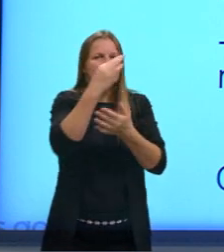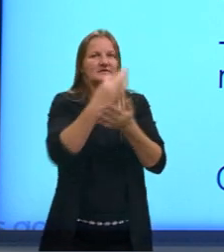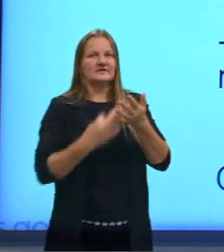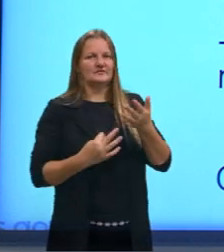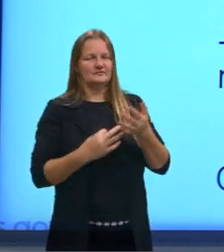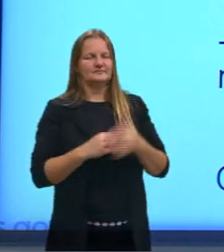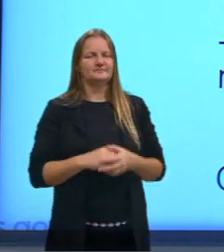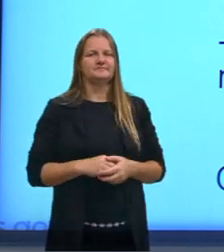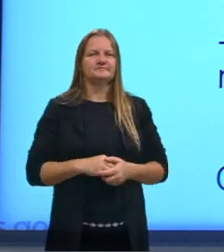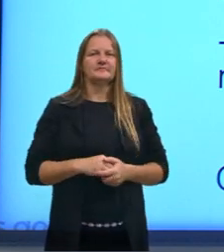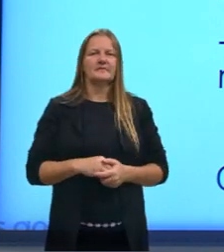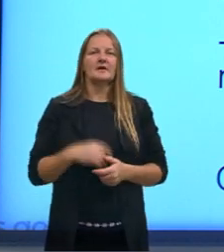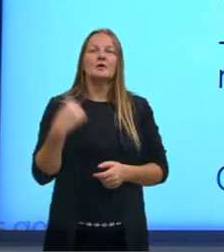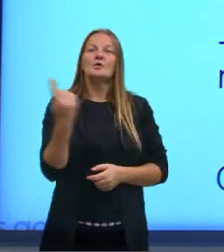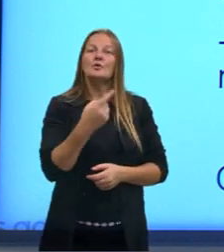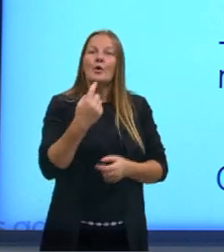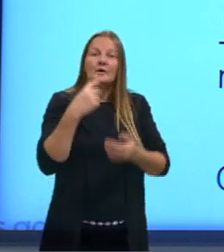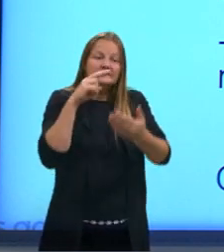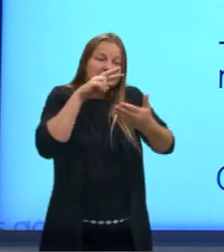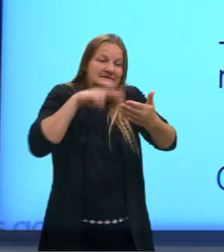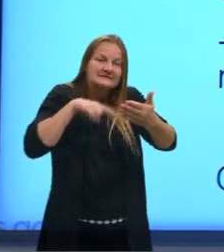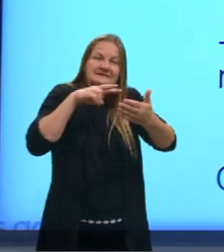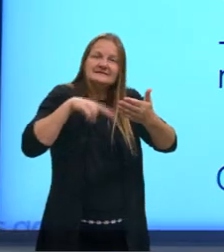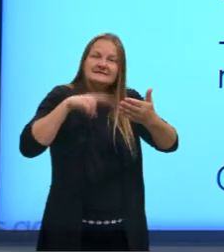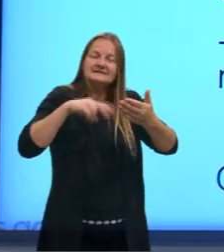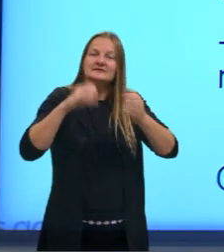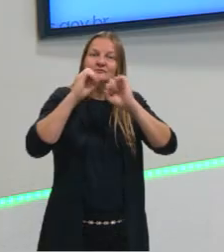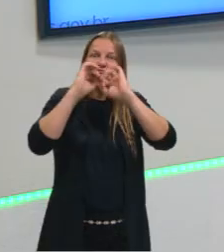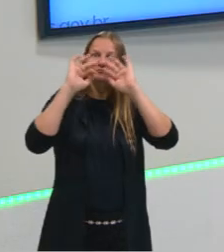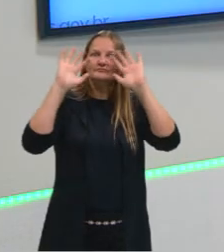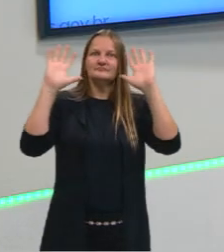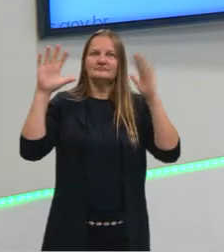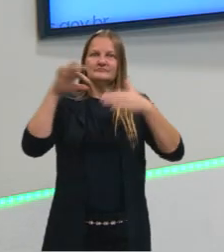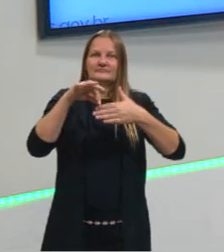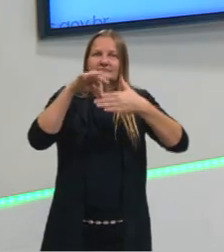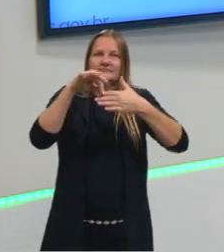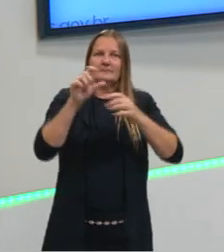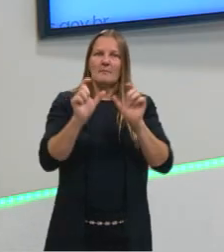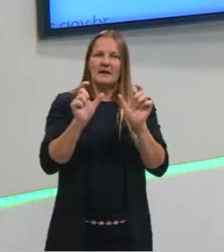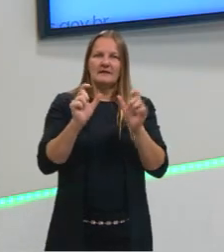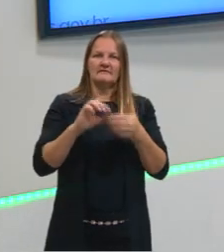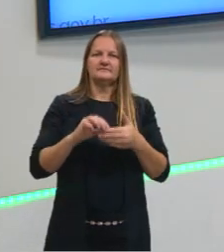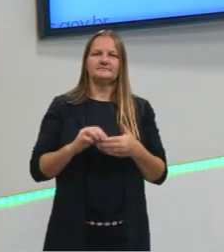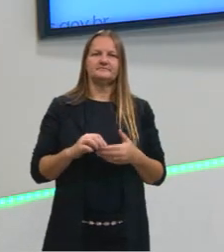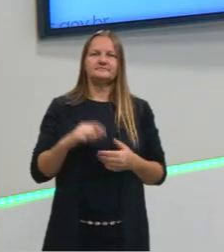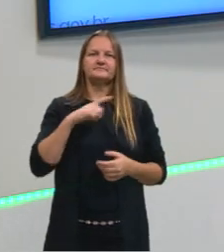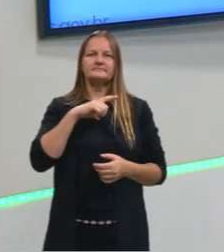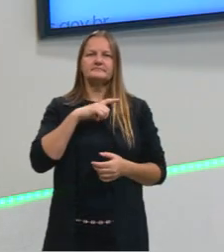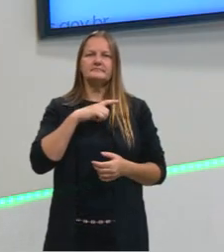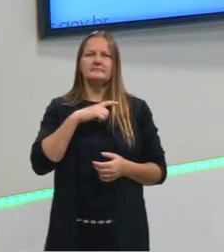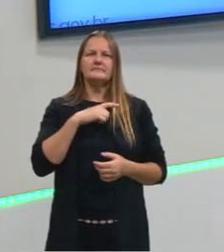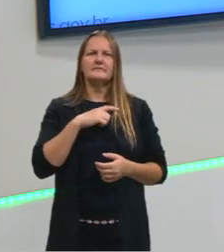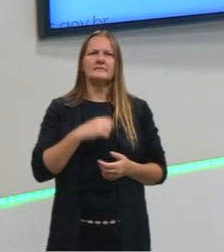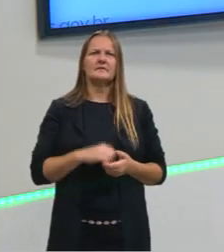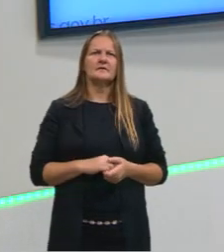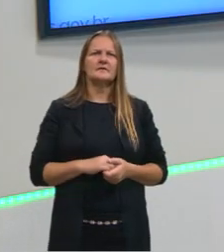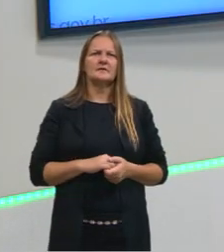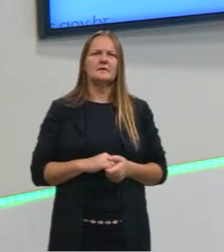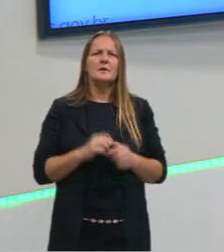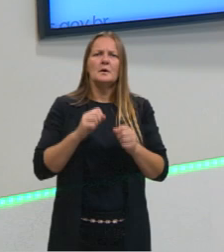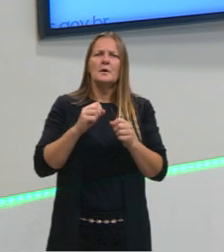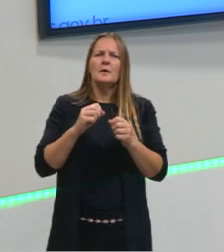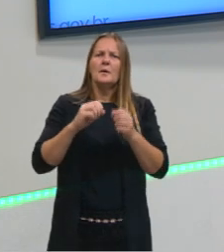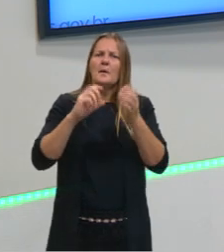da gente como leitor conseguir destacar entender é que essa